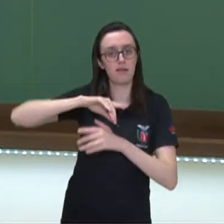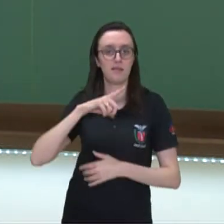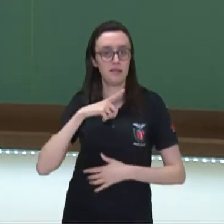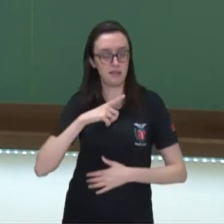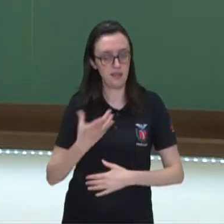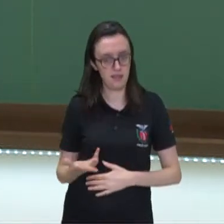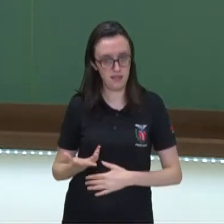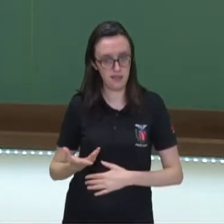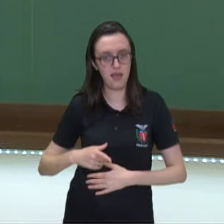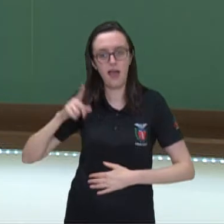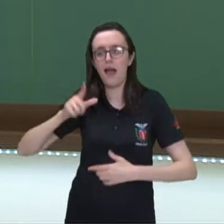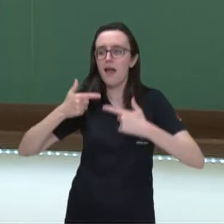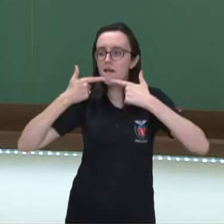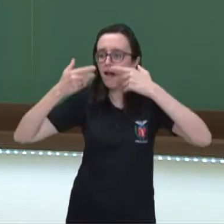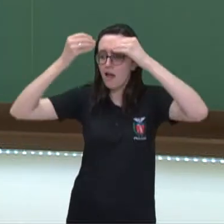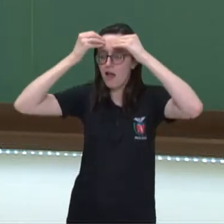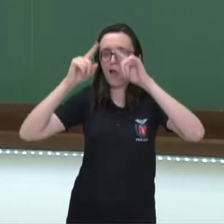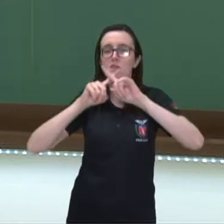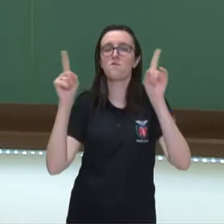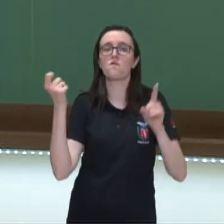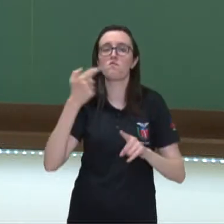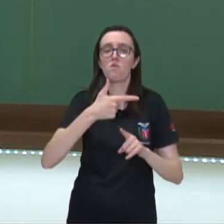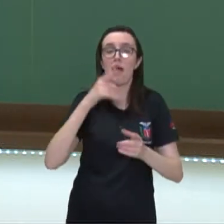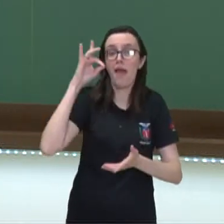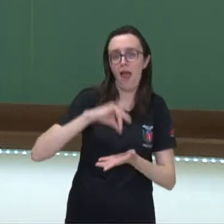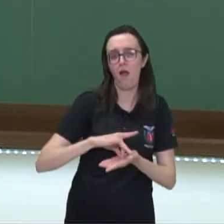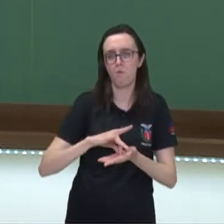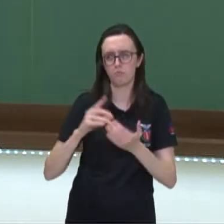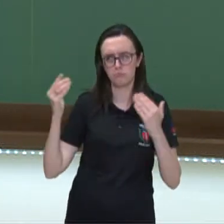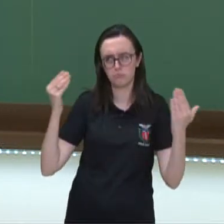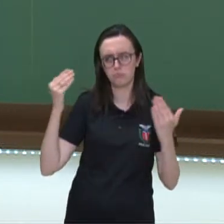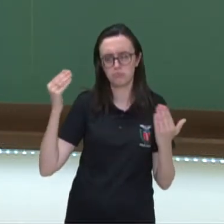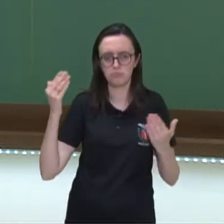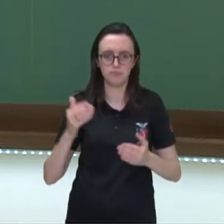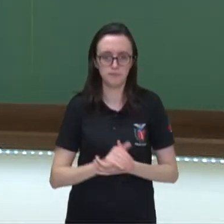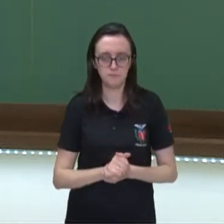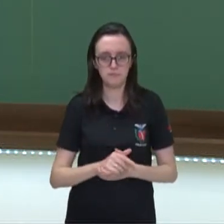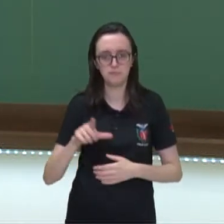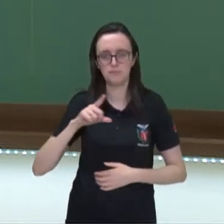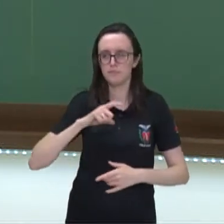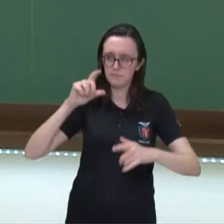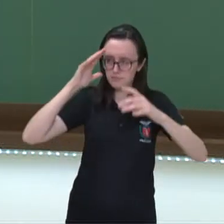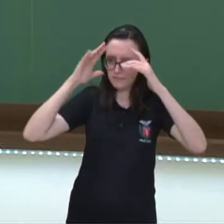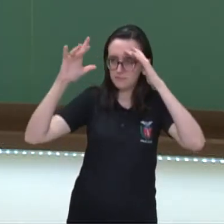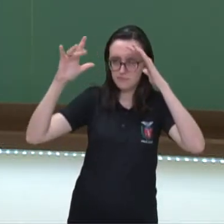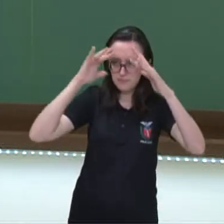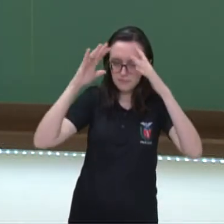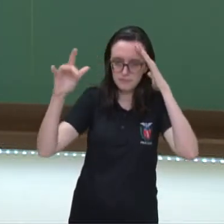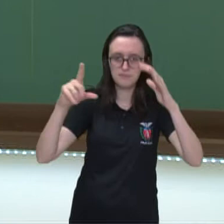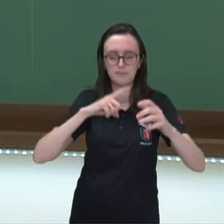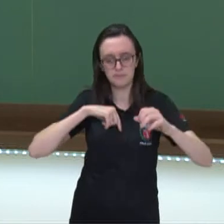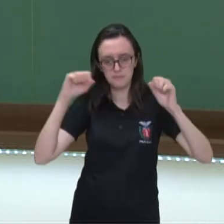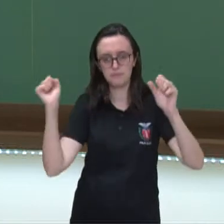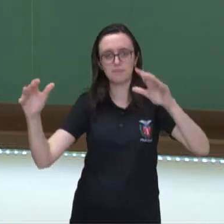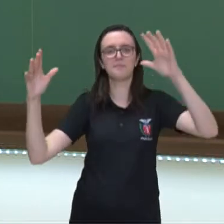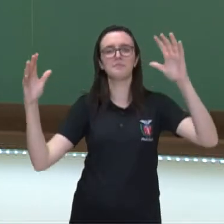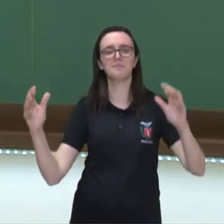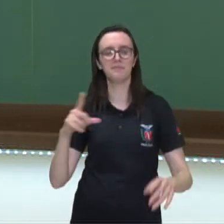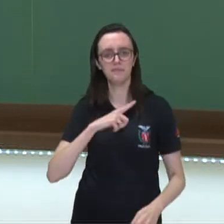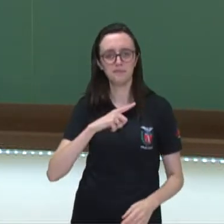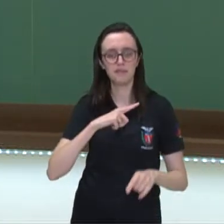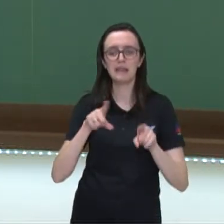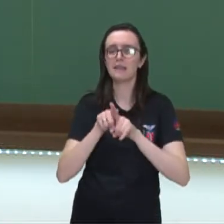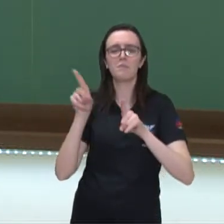linguagem diferente do real, Então, vai ter imaginação, vai trazer encantamento e não